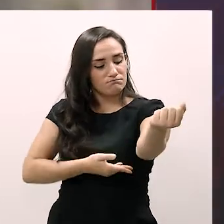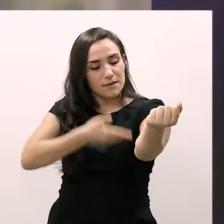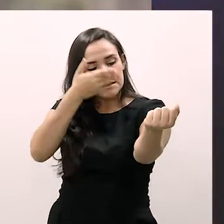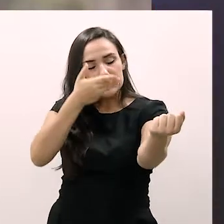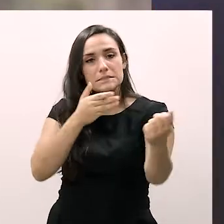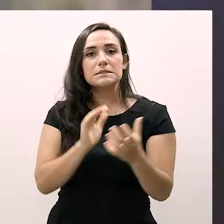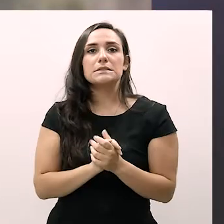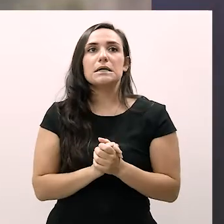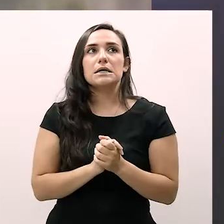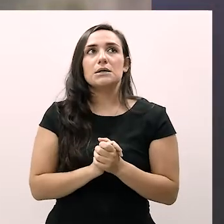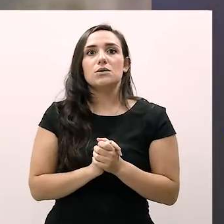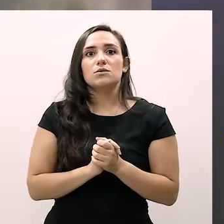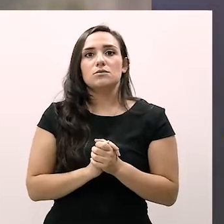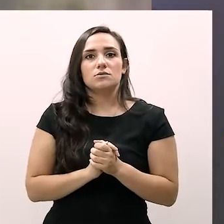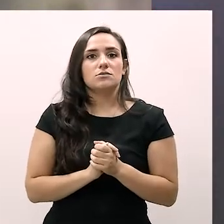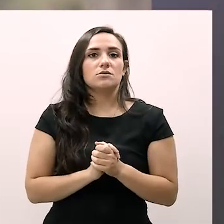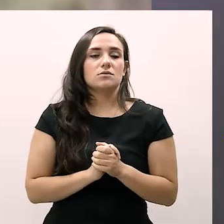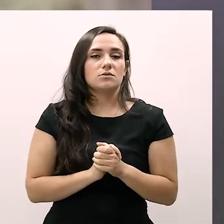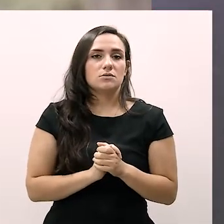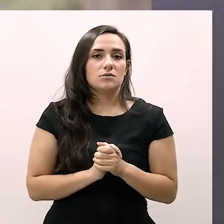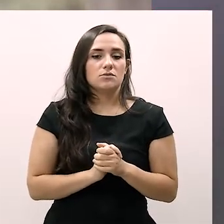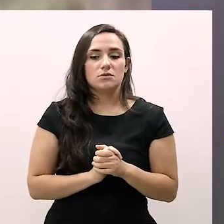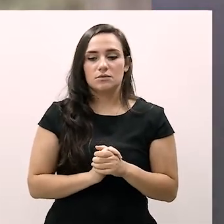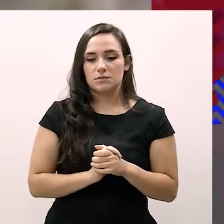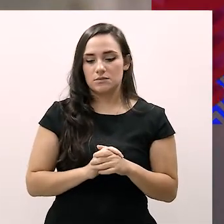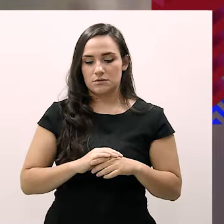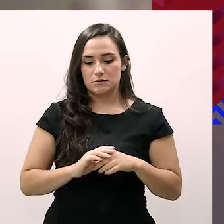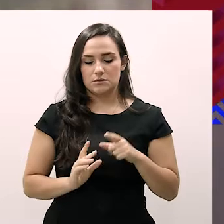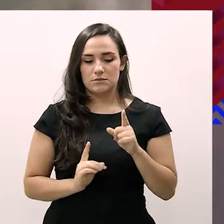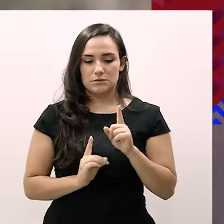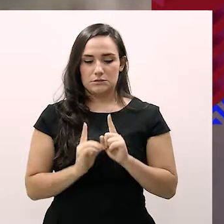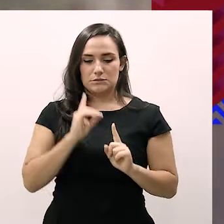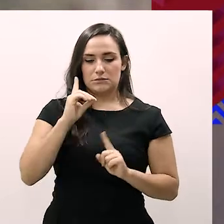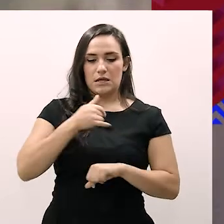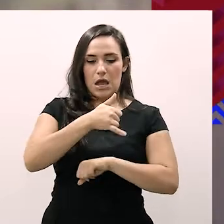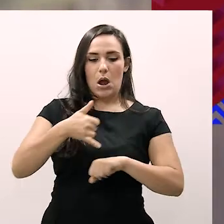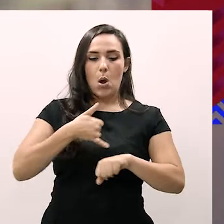dislipidemias, que é o colesterol, triglicerídeo alto, asma,